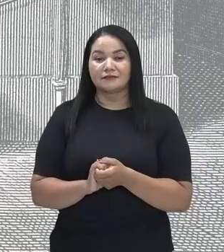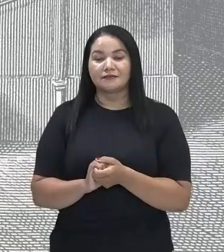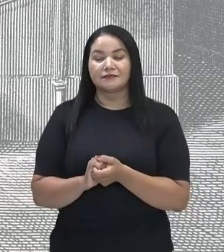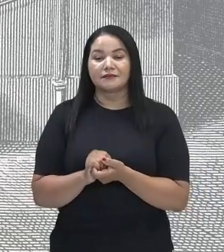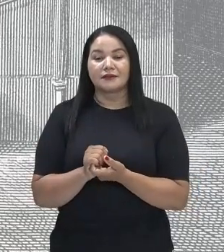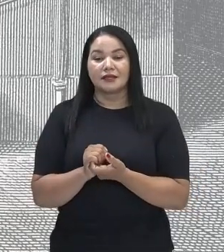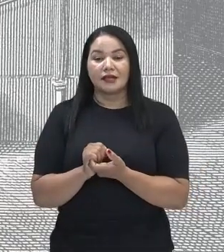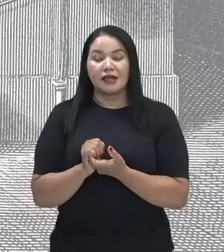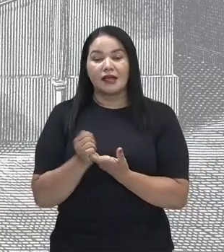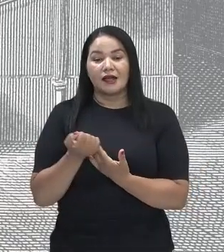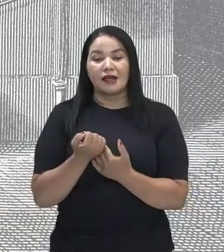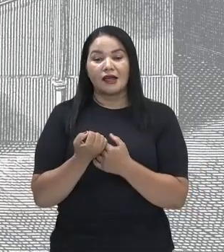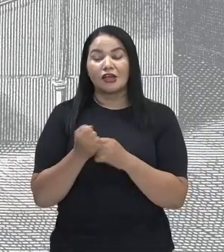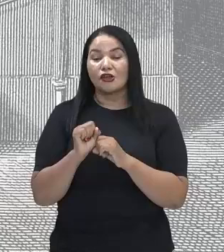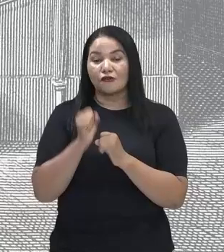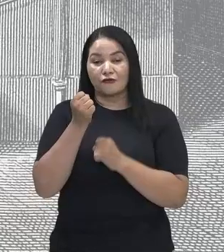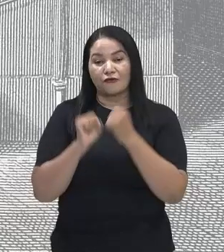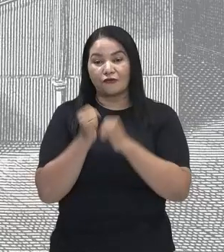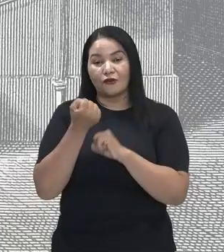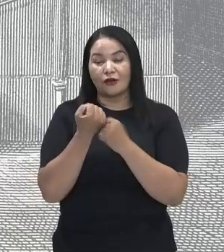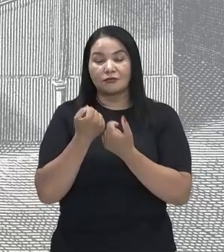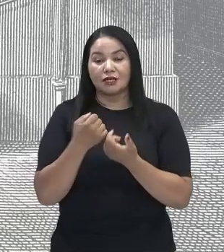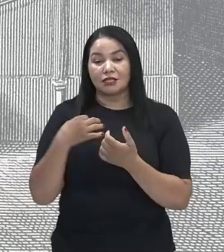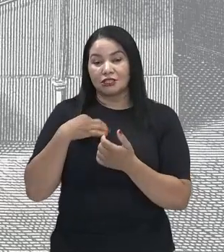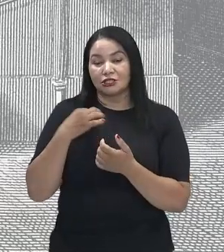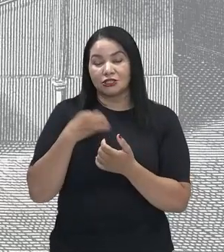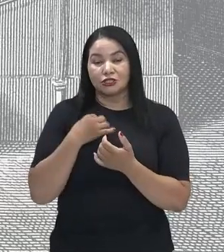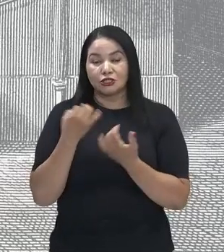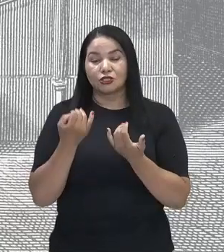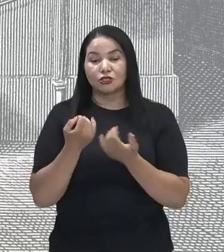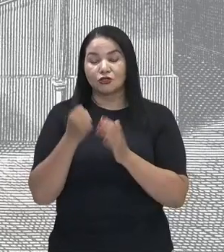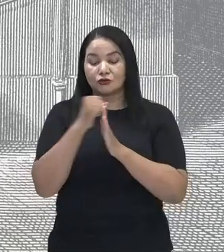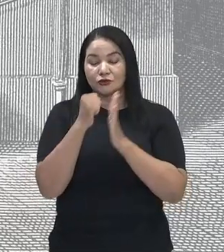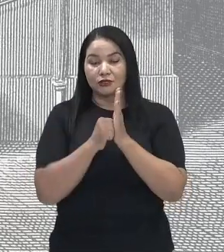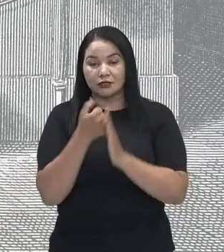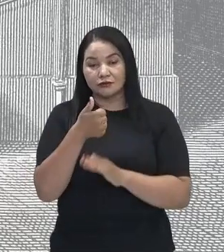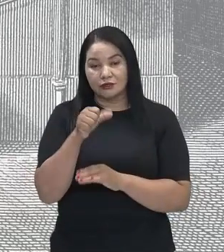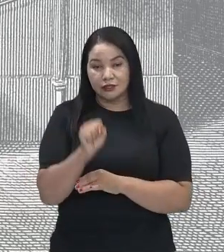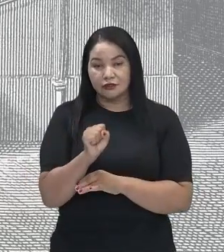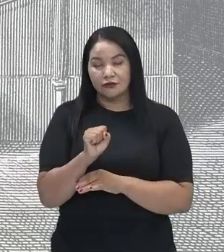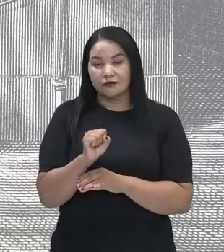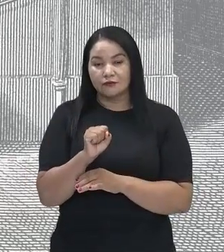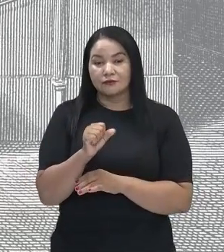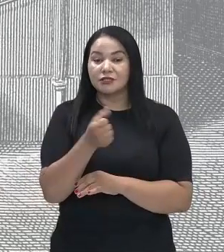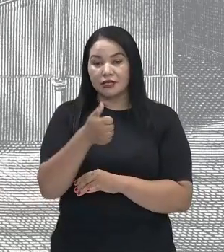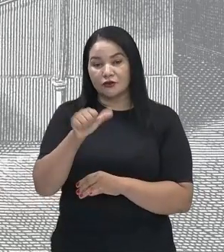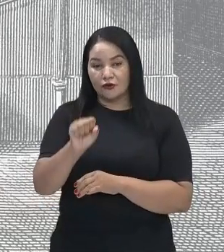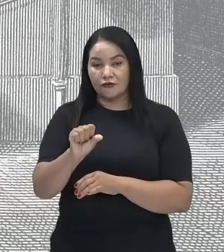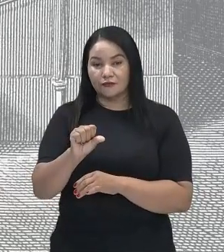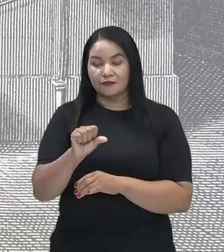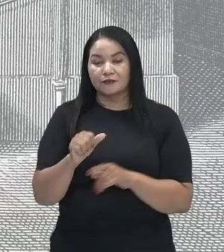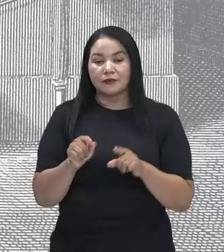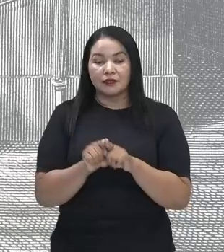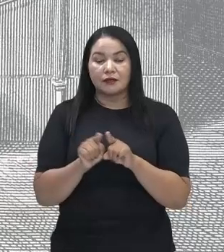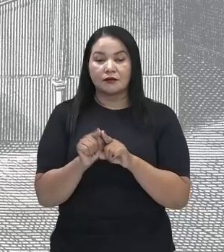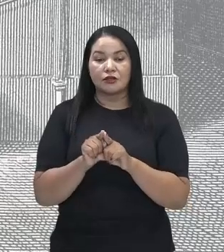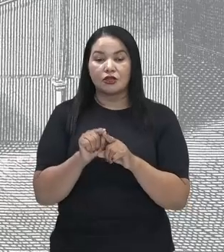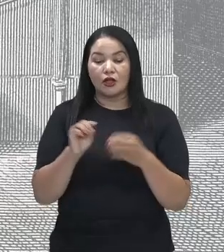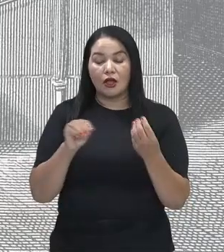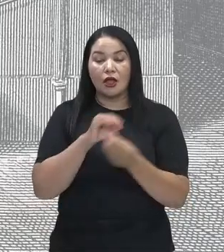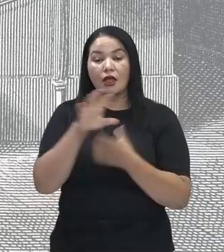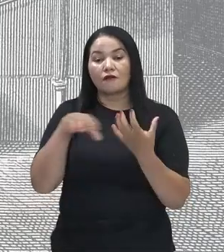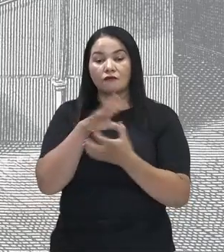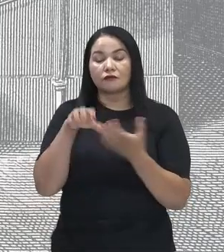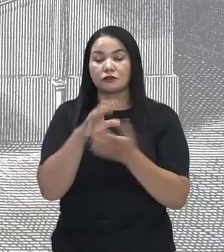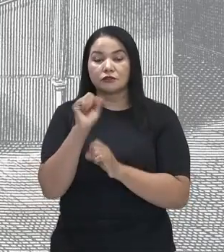do século XIX para a gente falar um pouco sobre Revolução Industrial. O que é